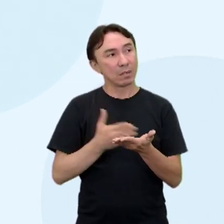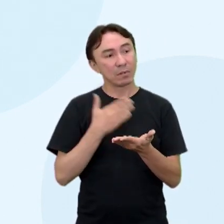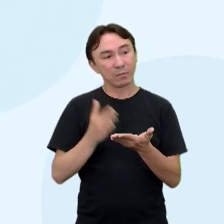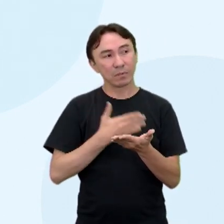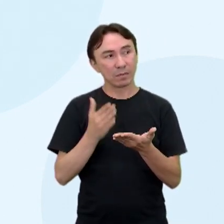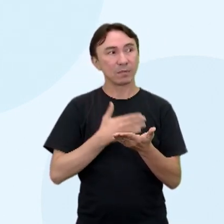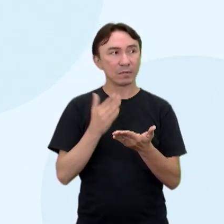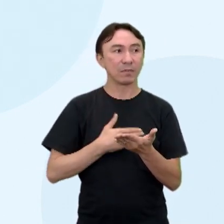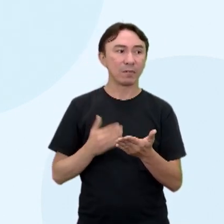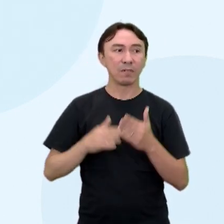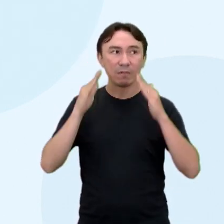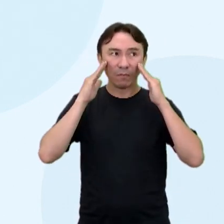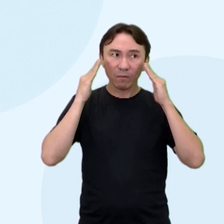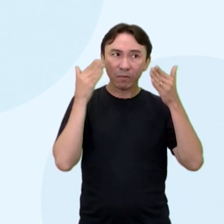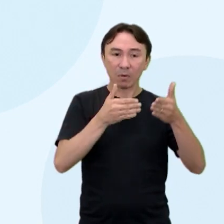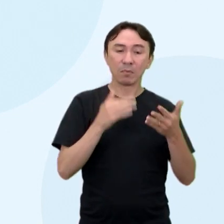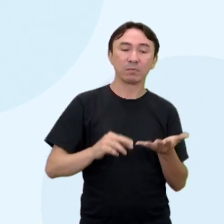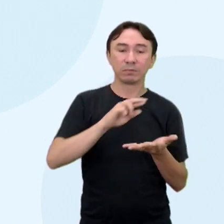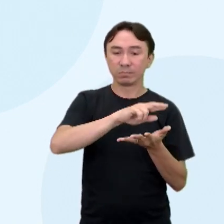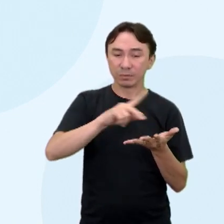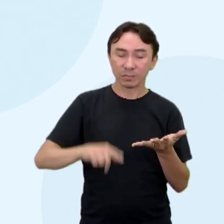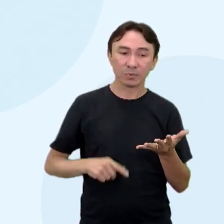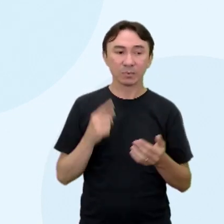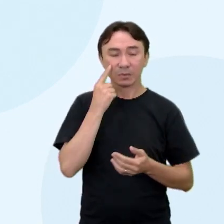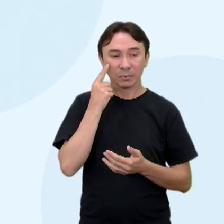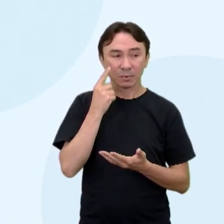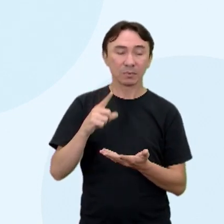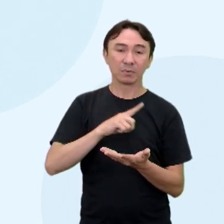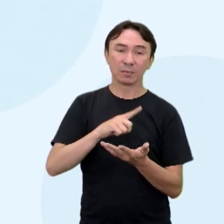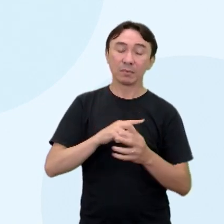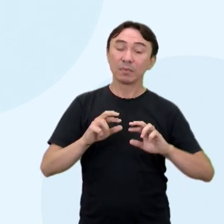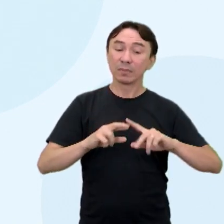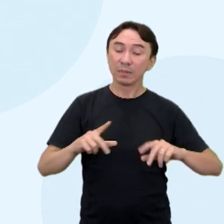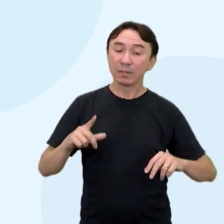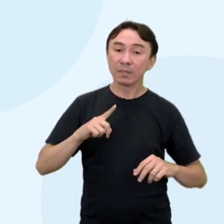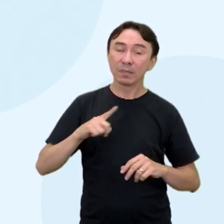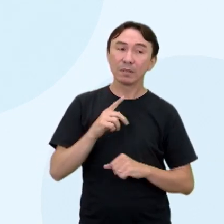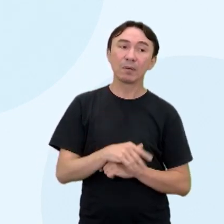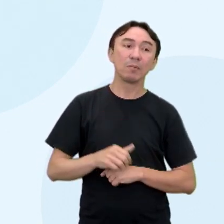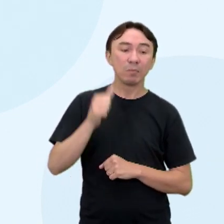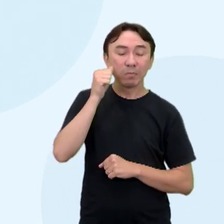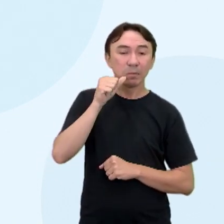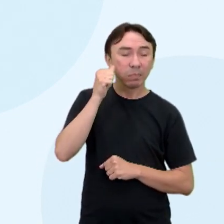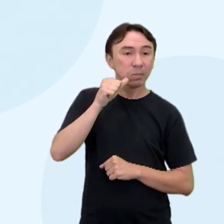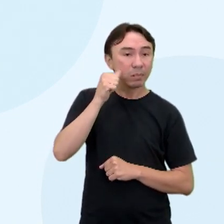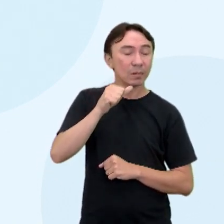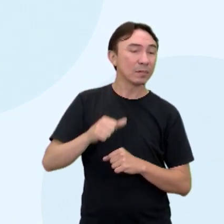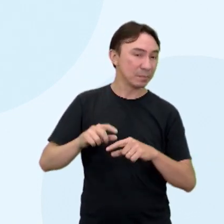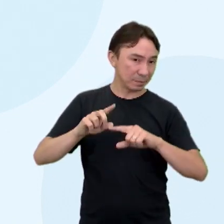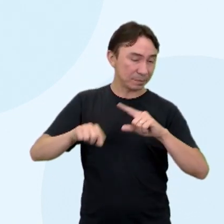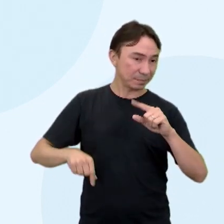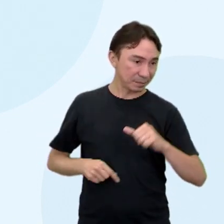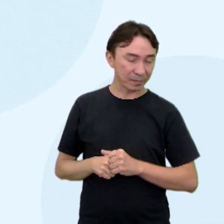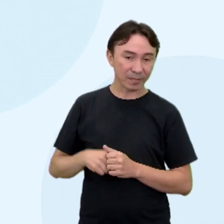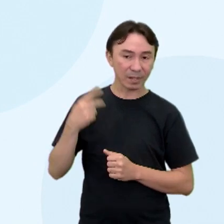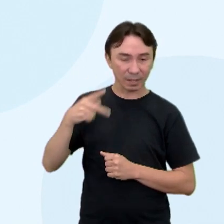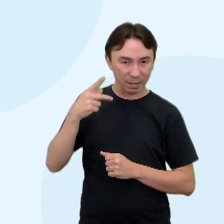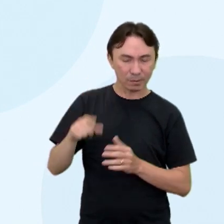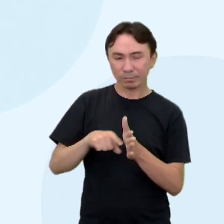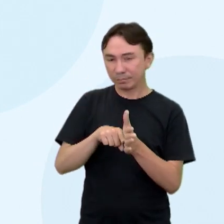livro Mulheres Impedidas, a proibição do futebol feminino na imprensa de São Paulo, fruto de sua pesquisa na